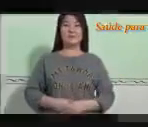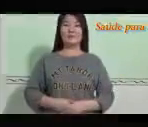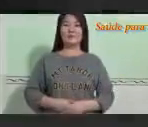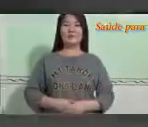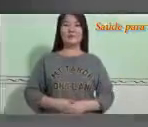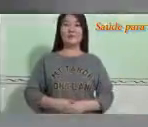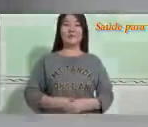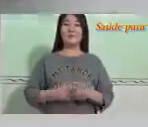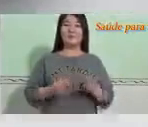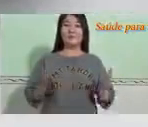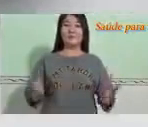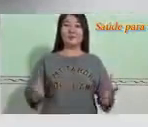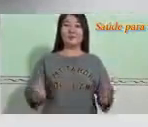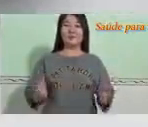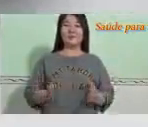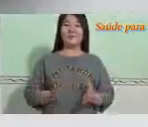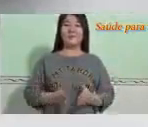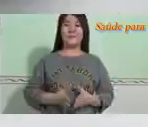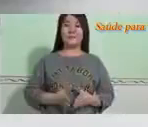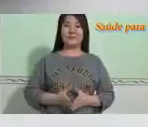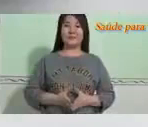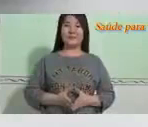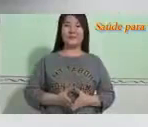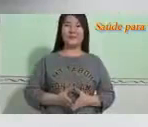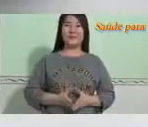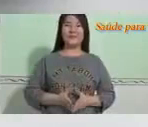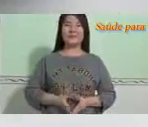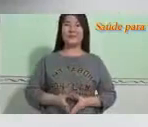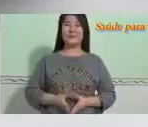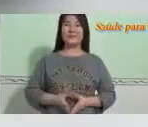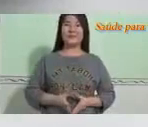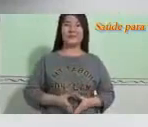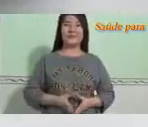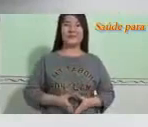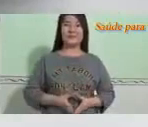pancada no peito, vírgula, por exemplo.